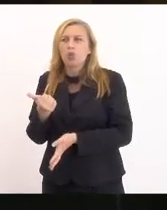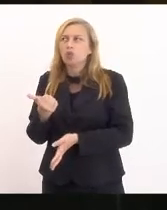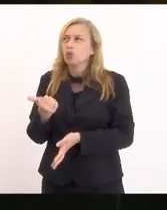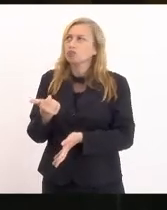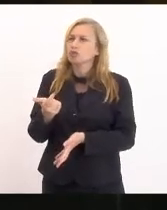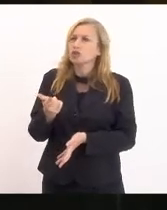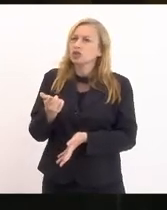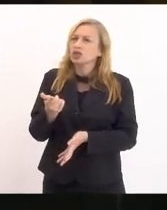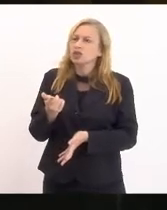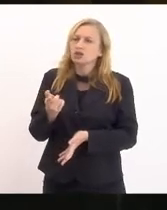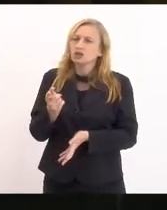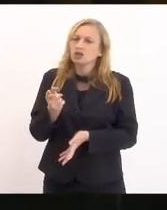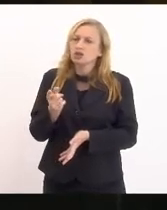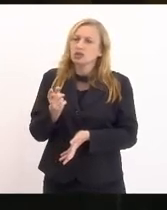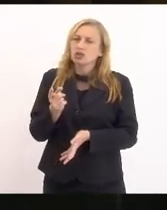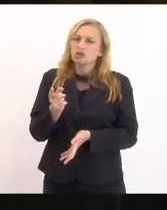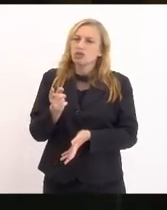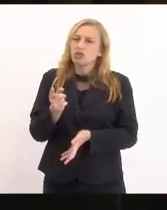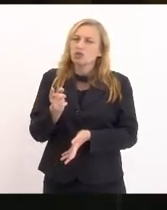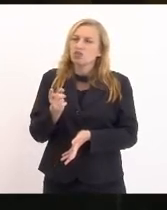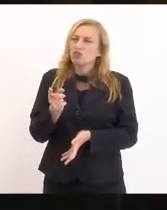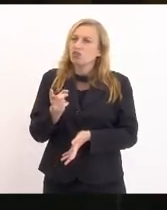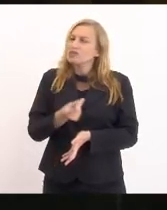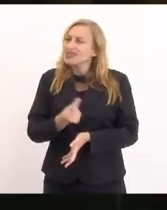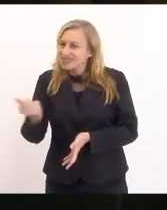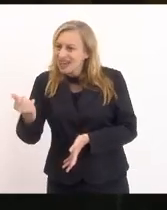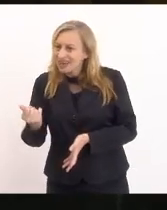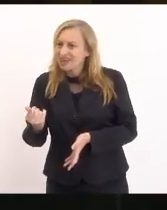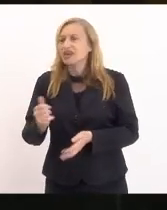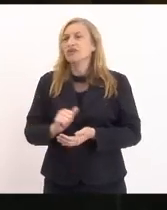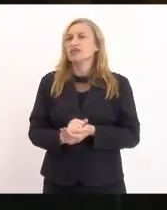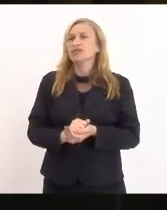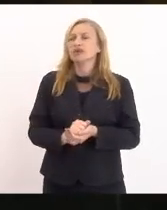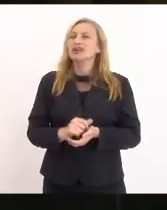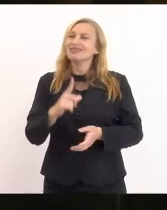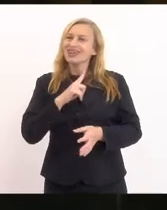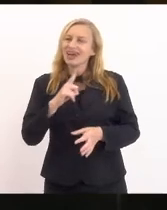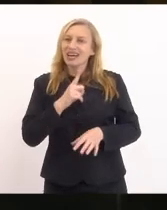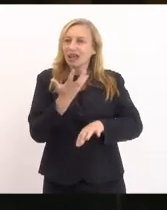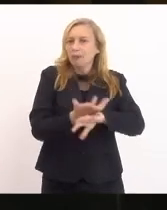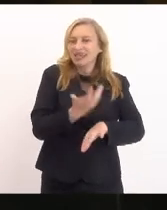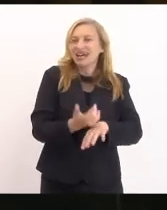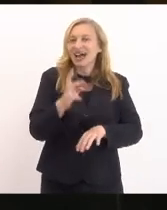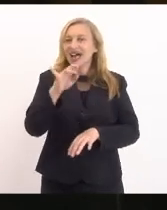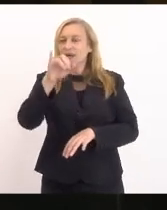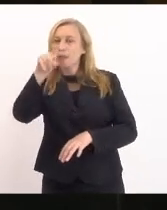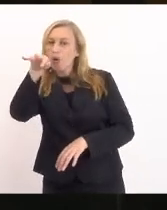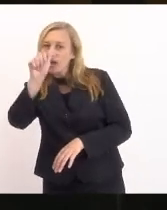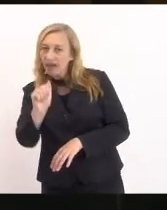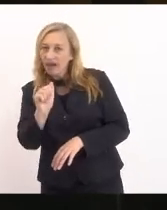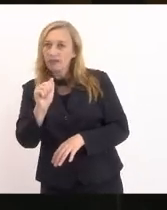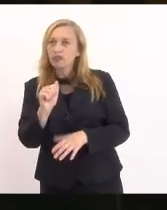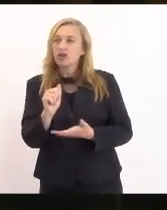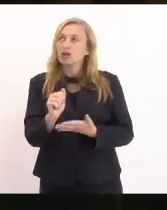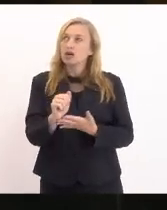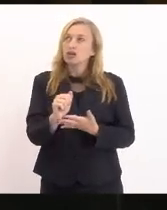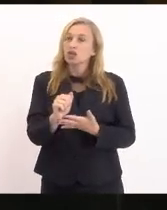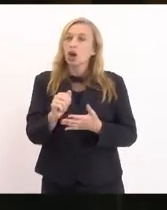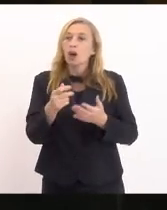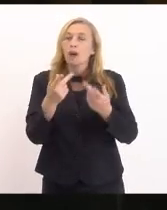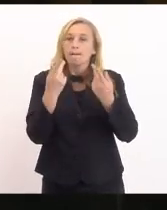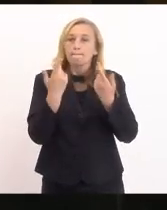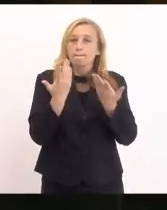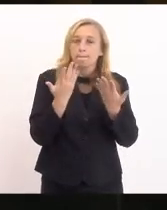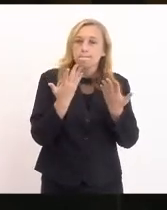fique durante toda a sessão plenária, haverá um ato na Praça Arariboia de protesto,